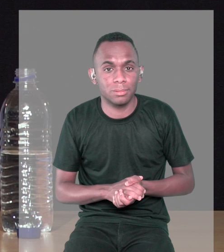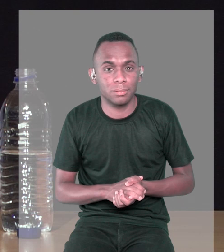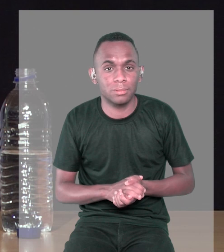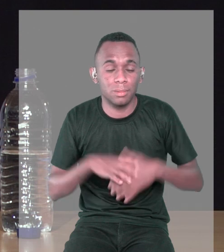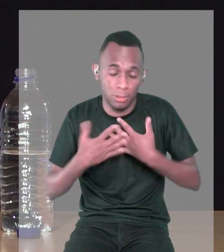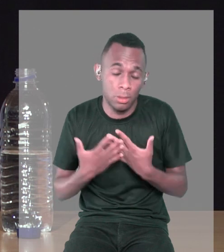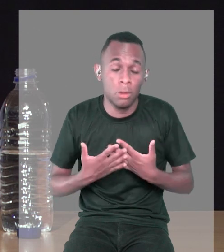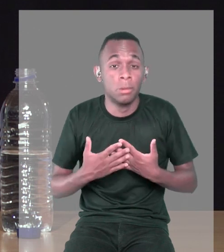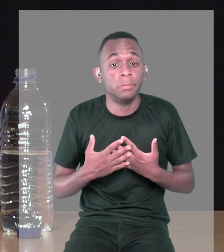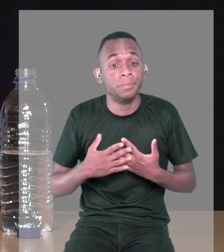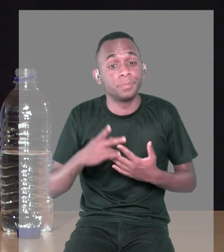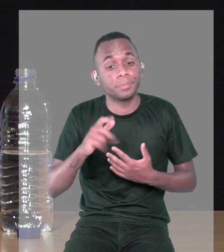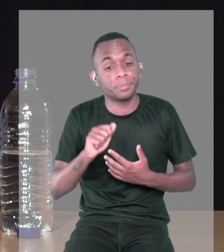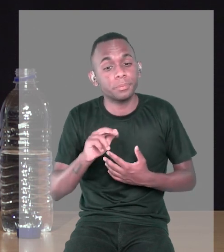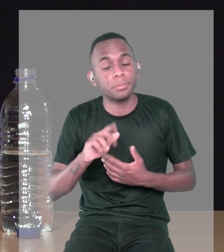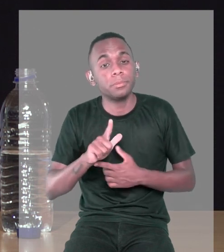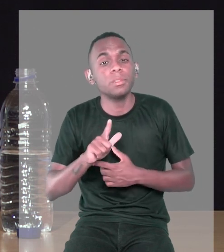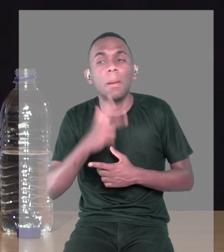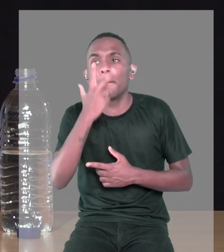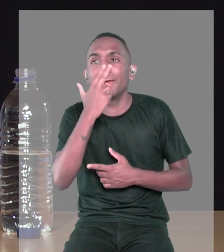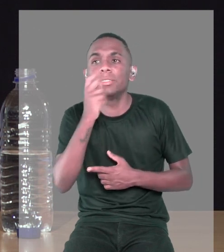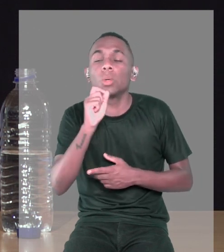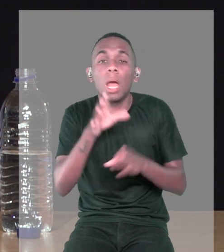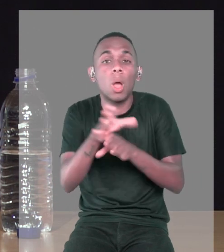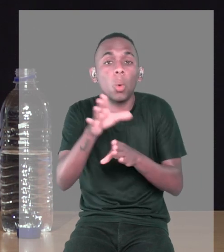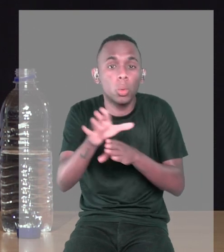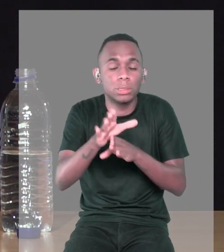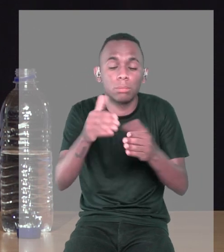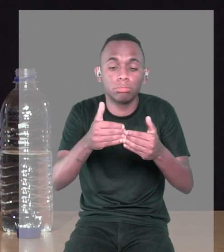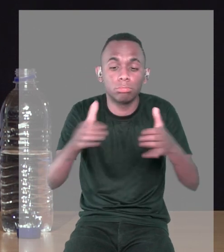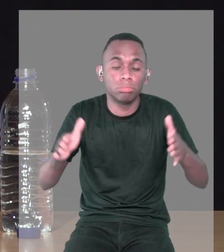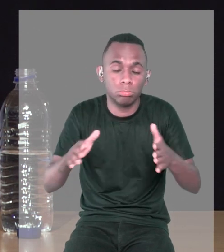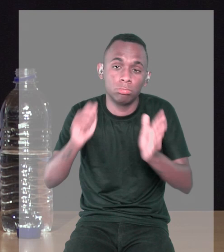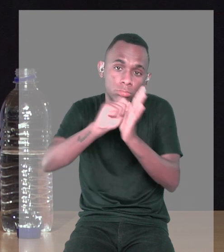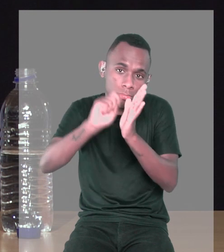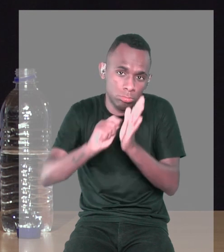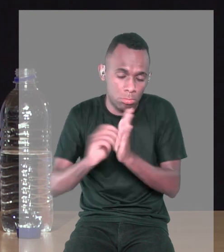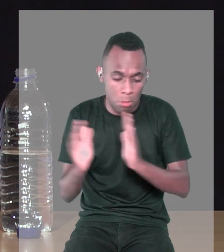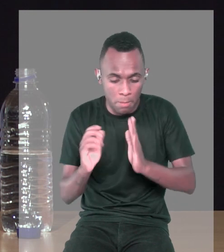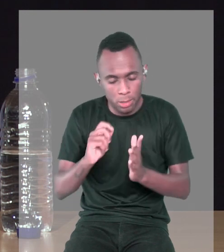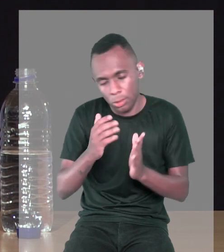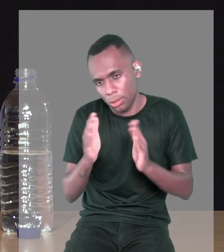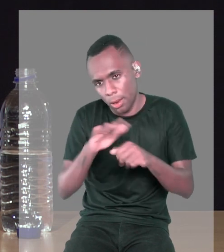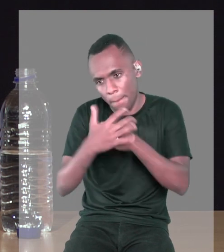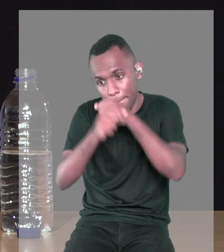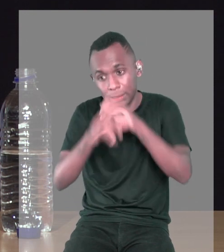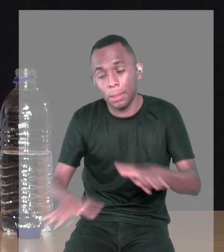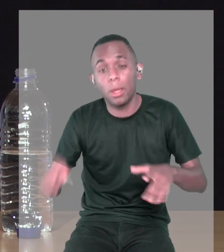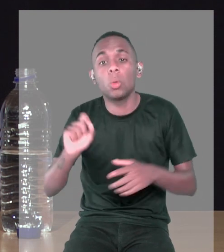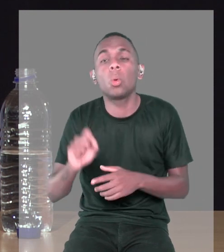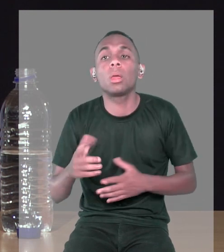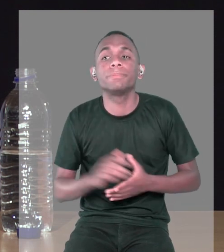Voltando ao ponto. Paul Preciado parecia sugerir então, na abertura de seu ensaio escrito durante a